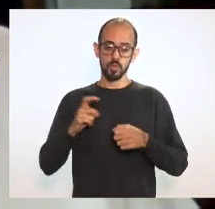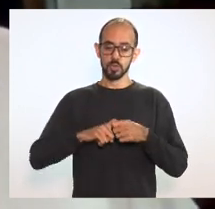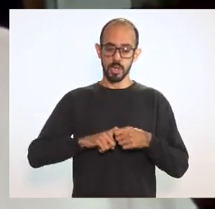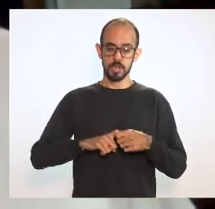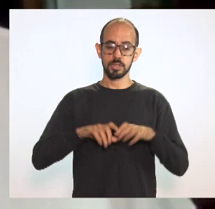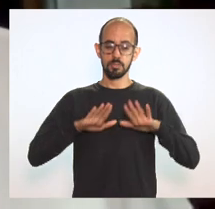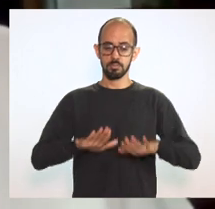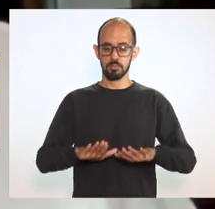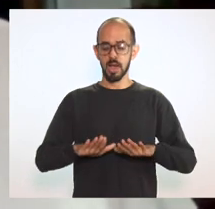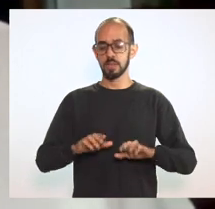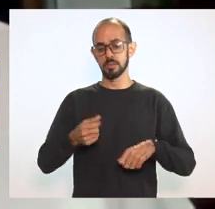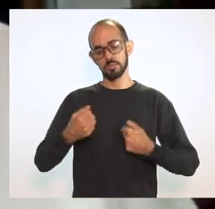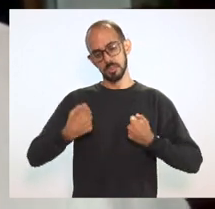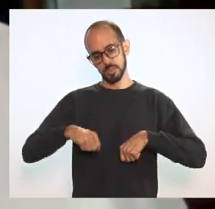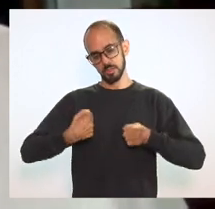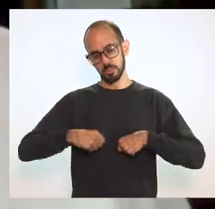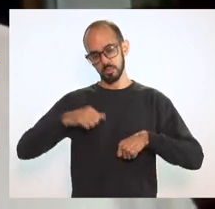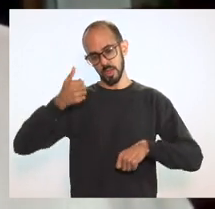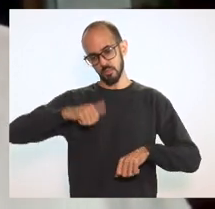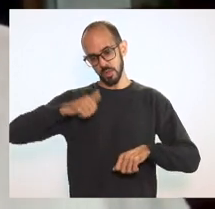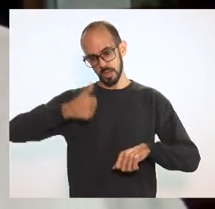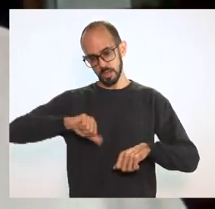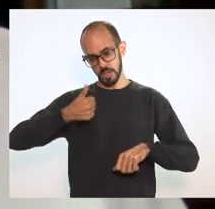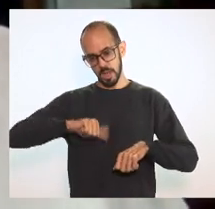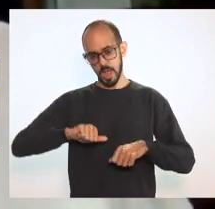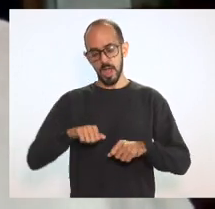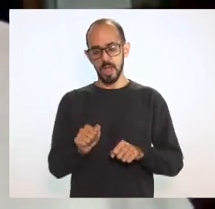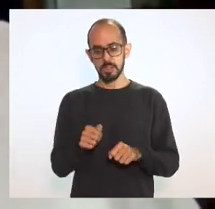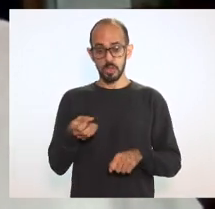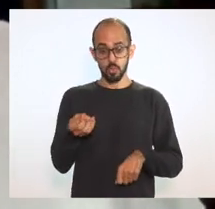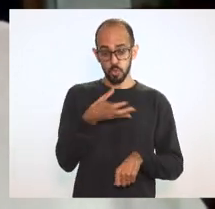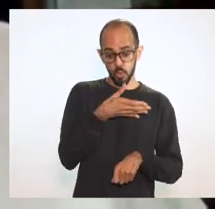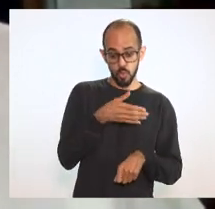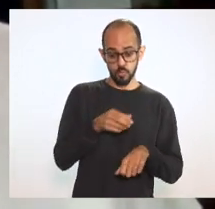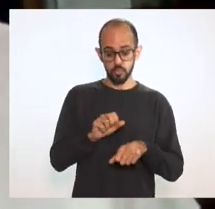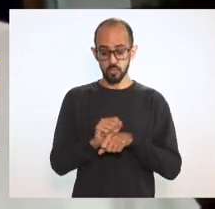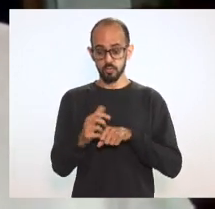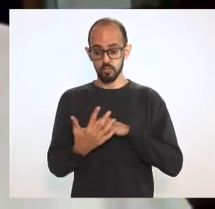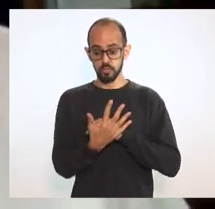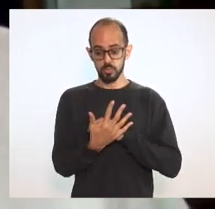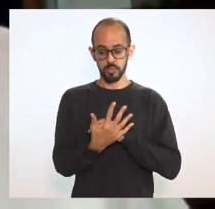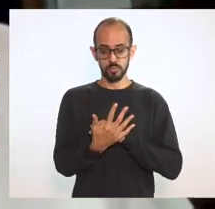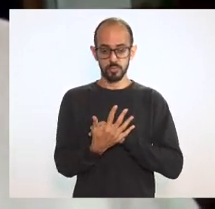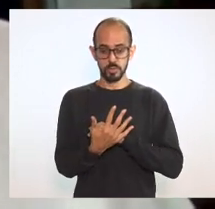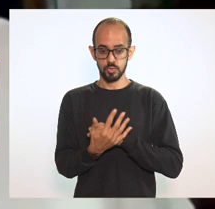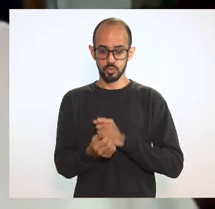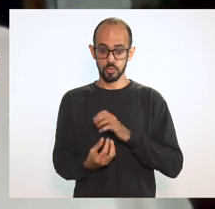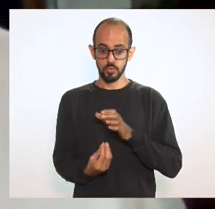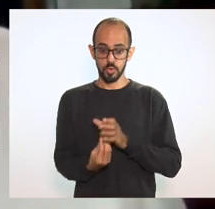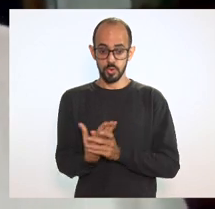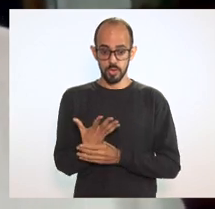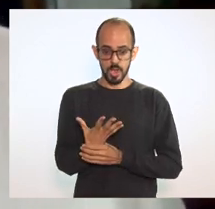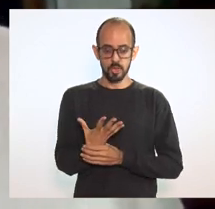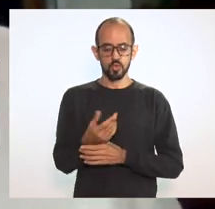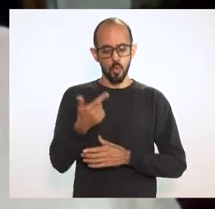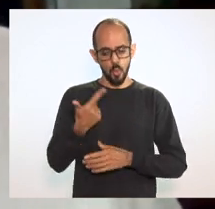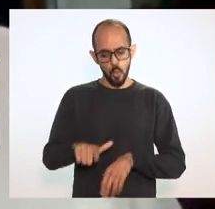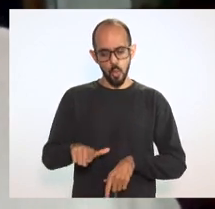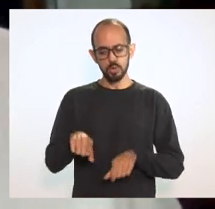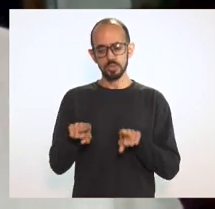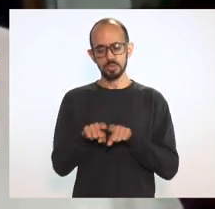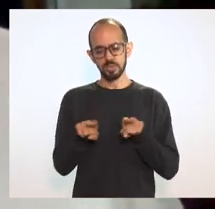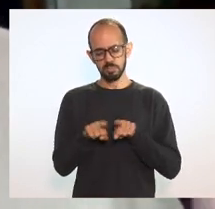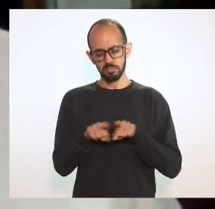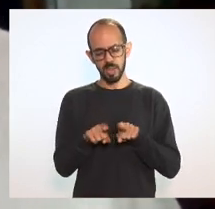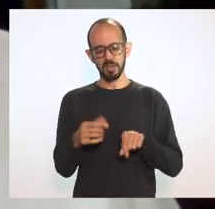momento epidemiológico, né, essa nova cepa que surgiu, a sua capacidade de contágio, outras variantes que são